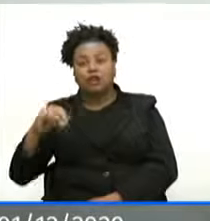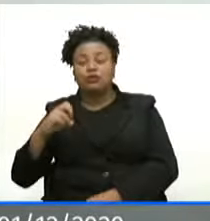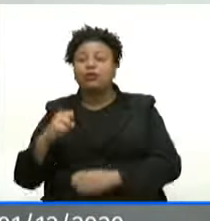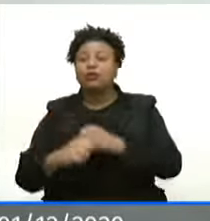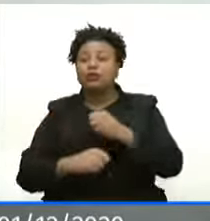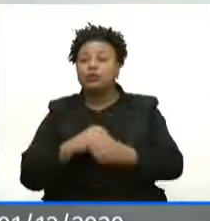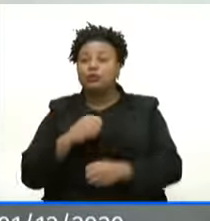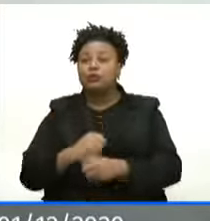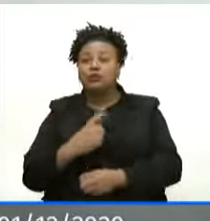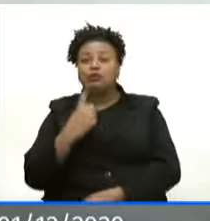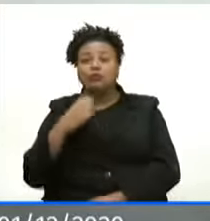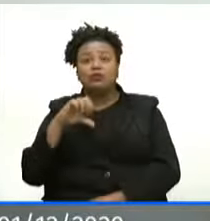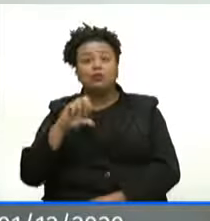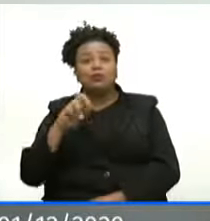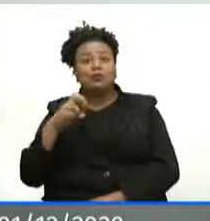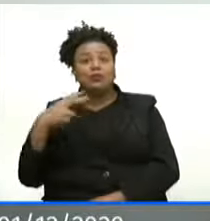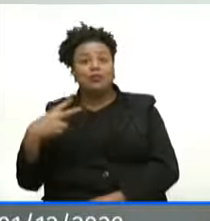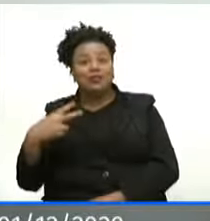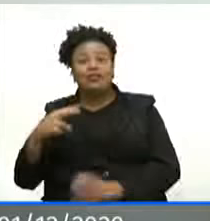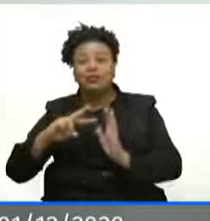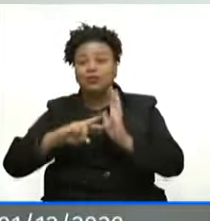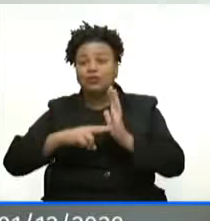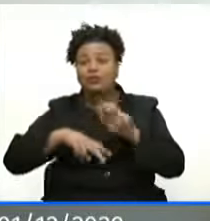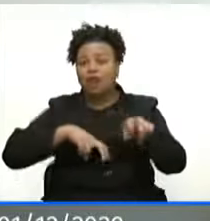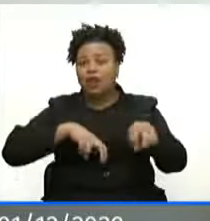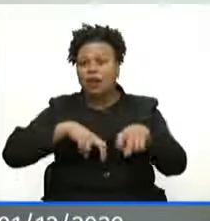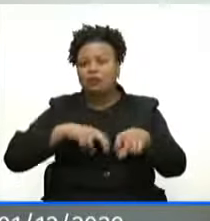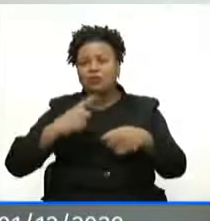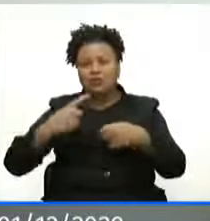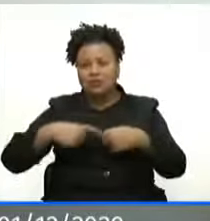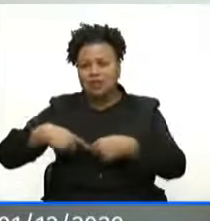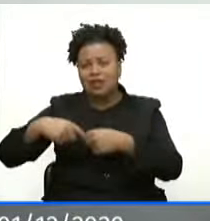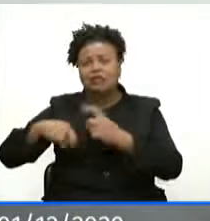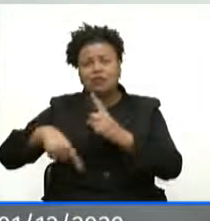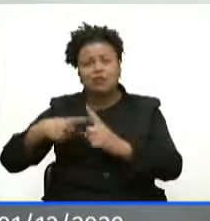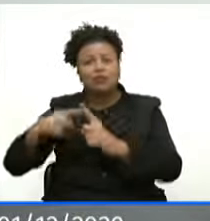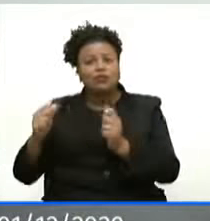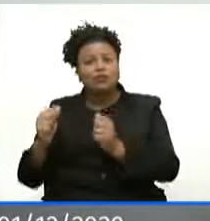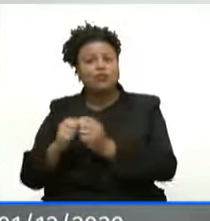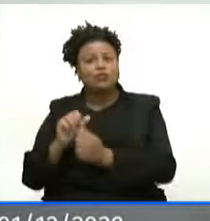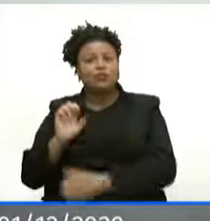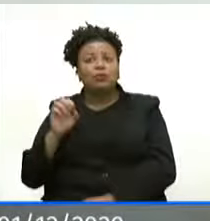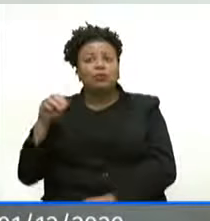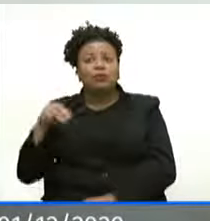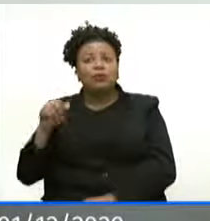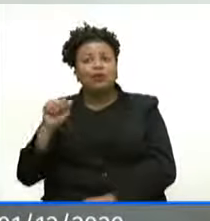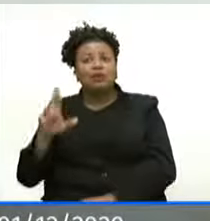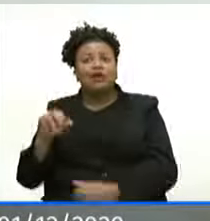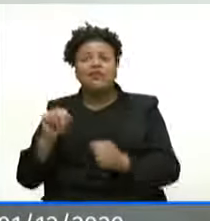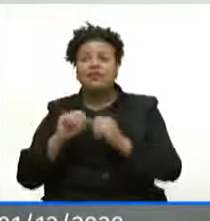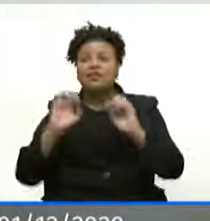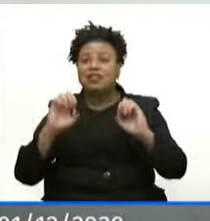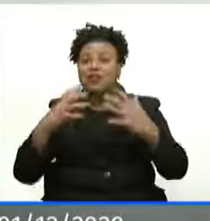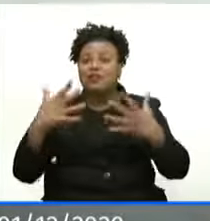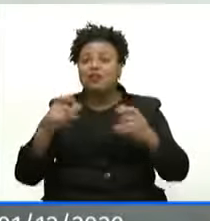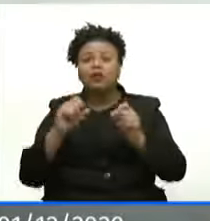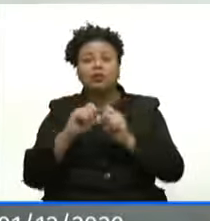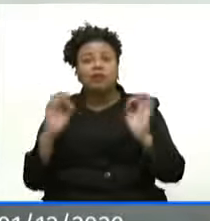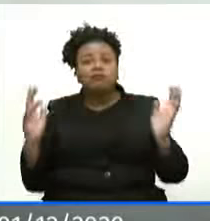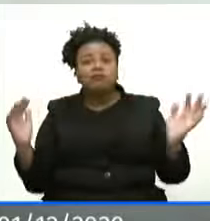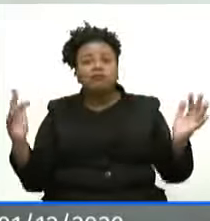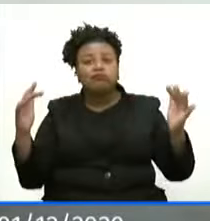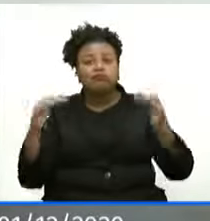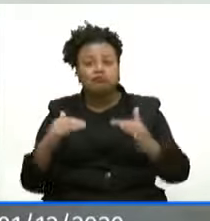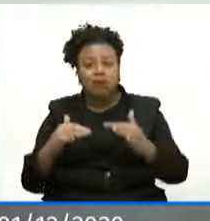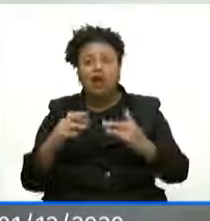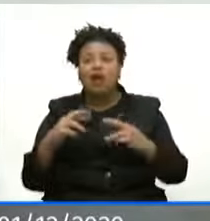1983, o Sindicato Rural de Pinheiro Machado, juntamente com a Emater, idealizou o evento para reunir toda a cadeia produtiva de